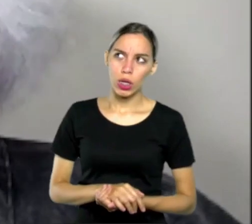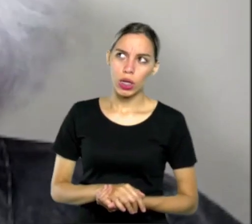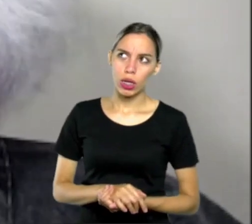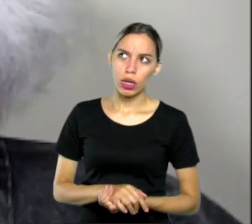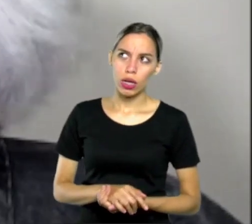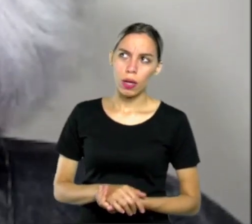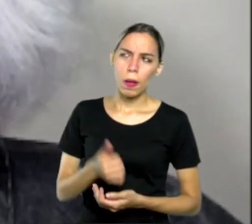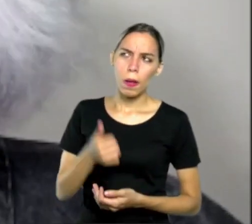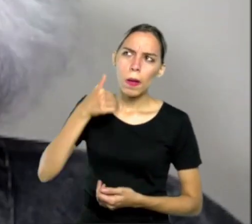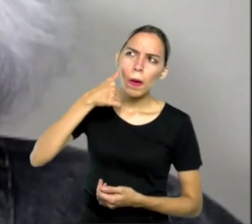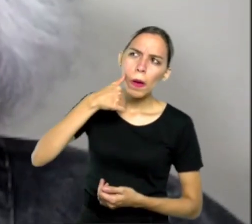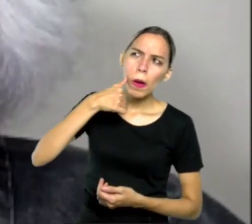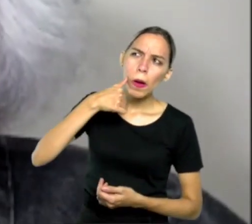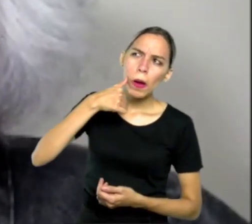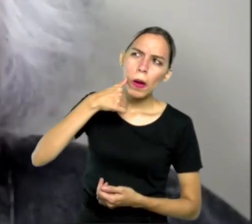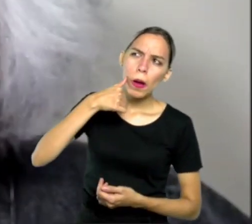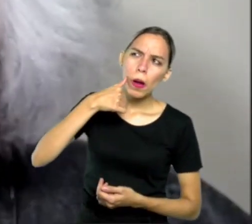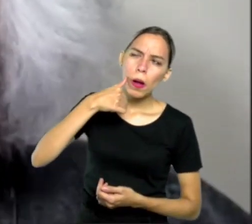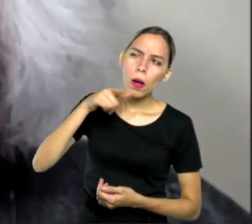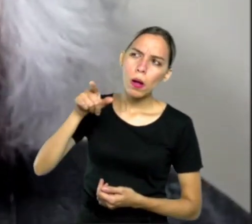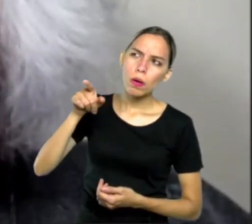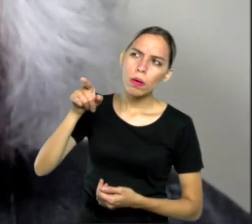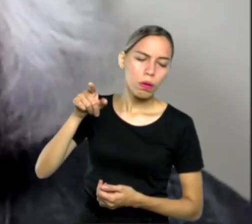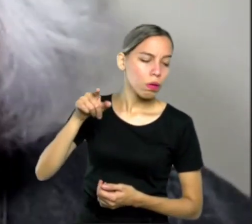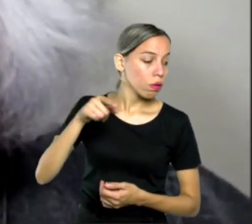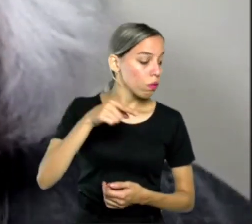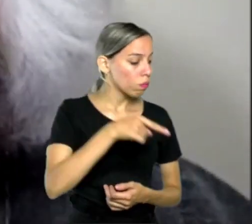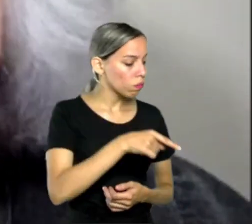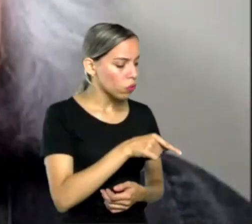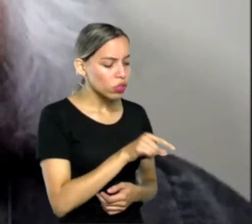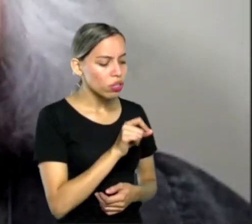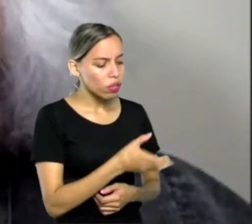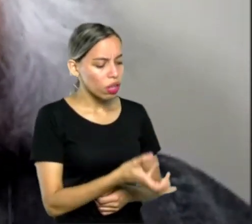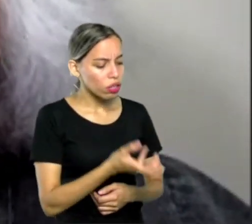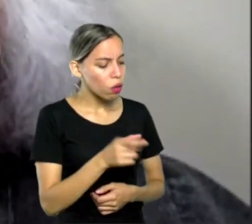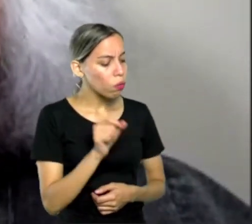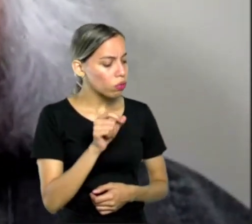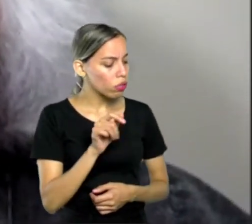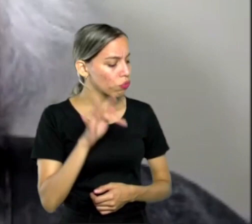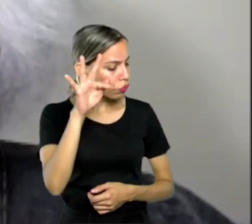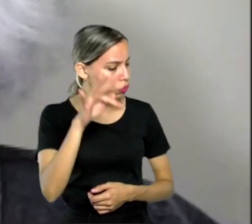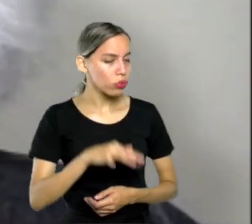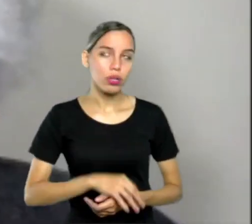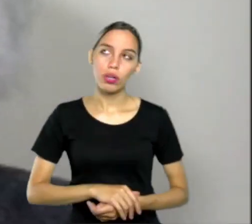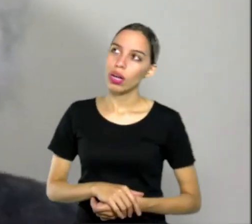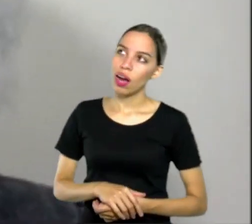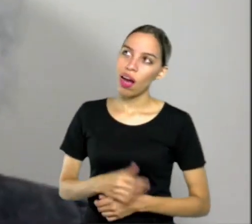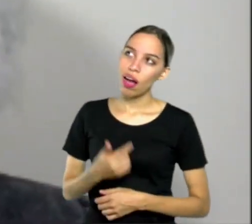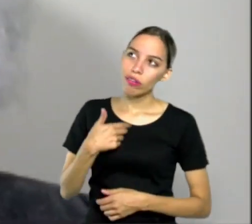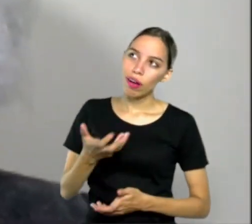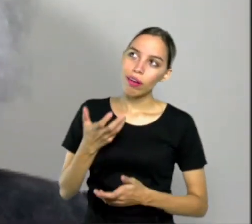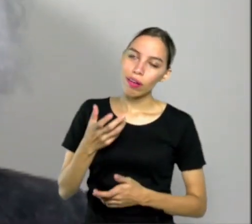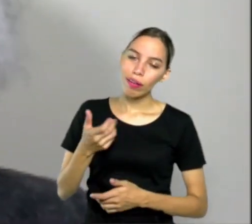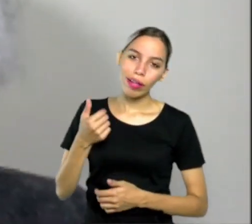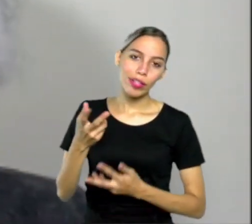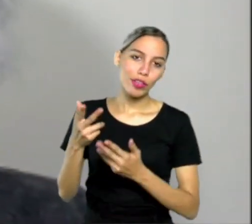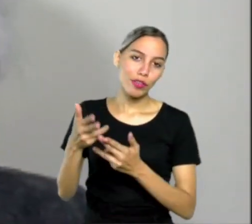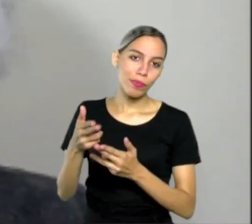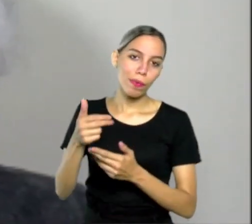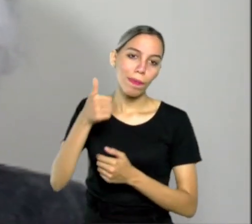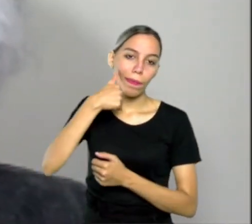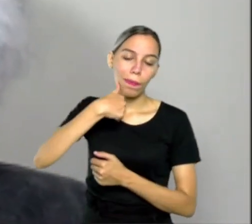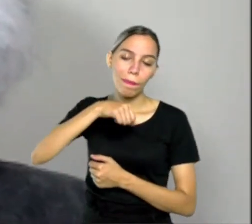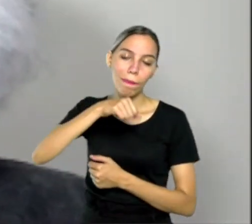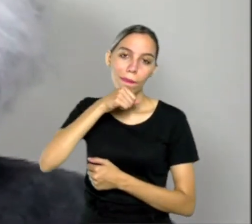você é igual a vovozinha. Aí minha filha falou: mas você não sabe fazer poema? Ela parou, pensou, falou: